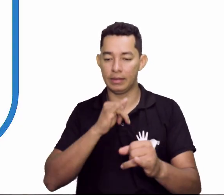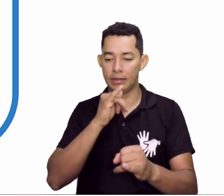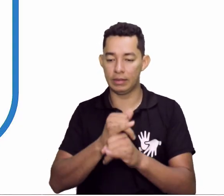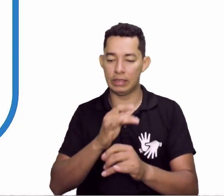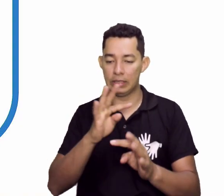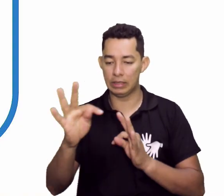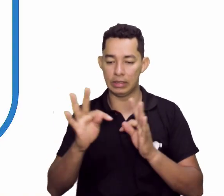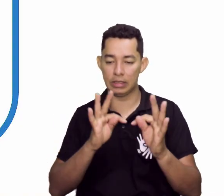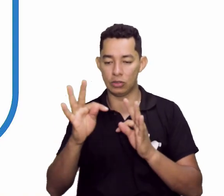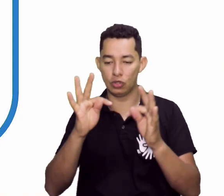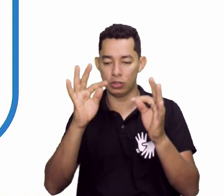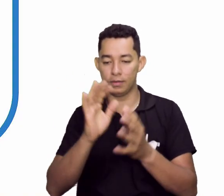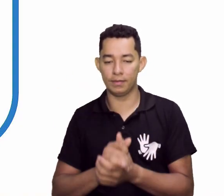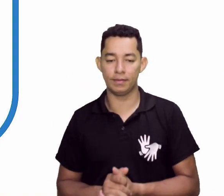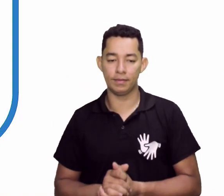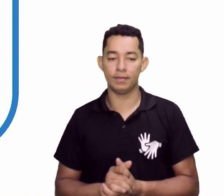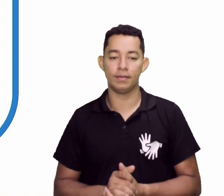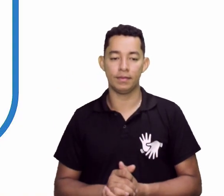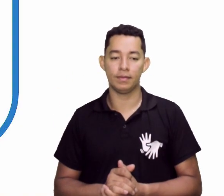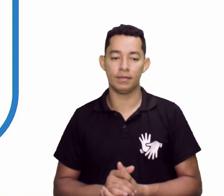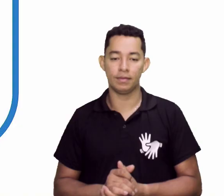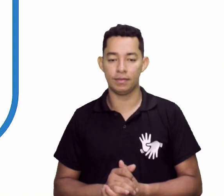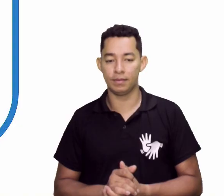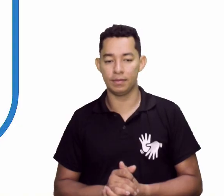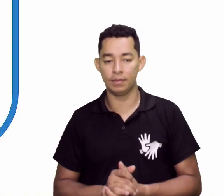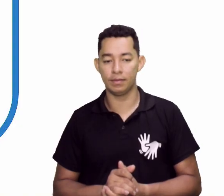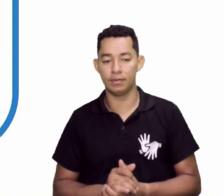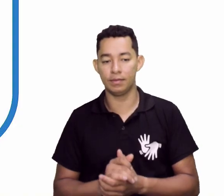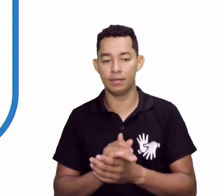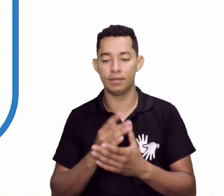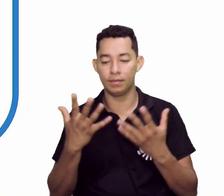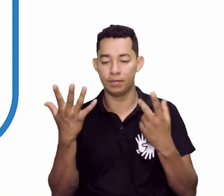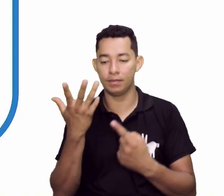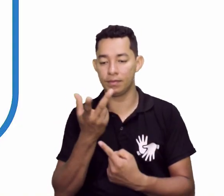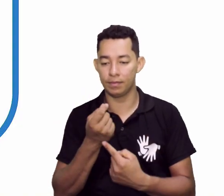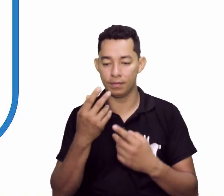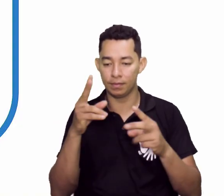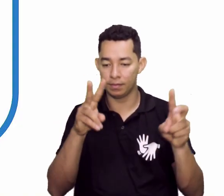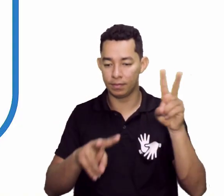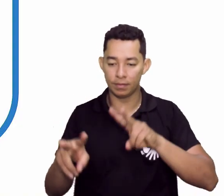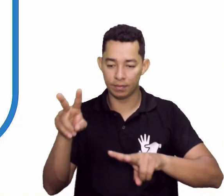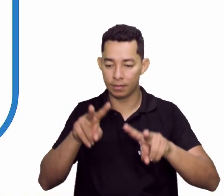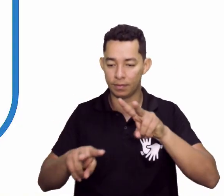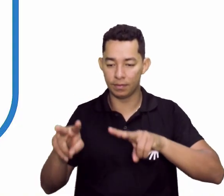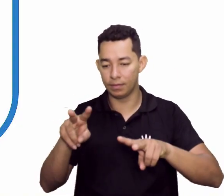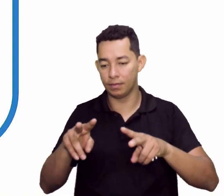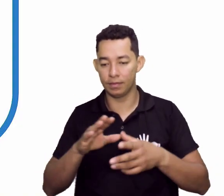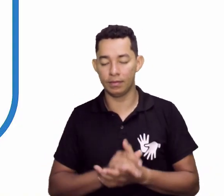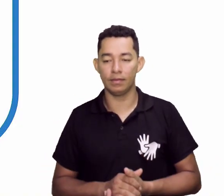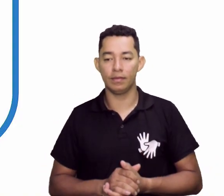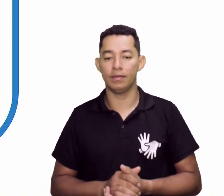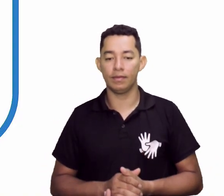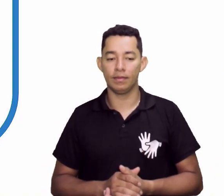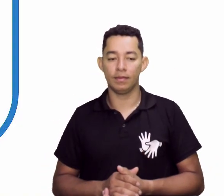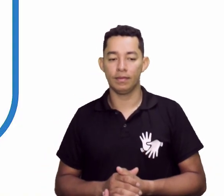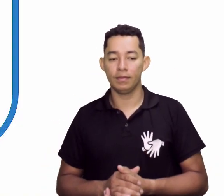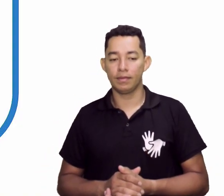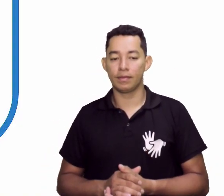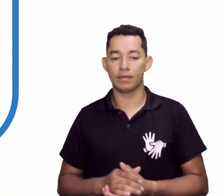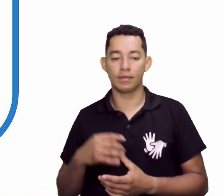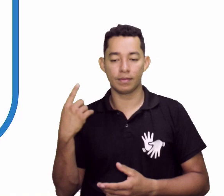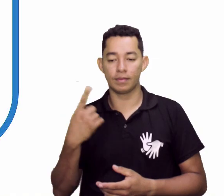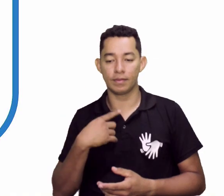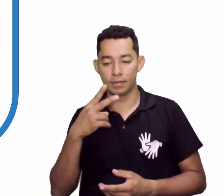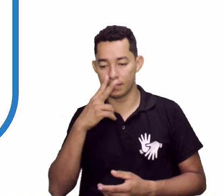tecnologia, parte 1 e parte 2. As artes visuais, né? Também, nós vamos dar uma revestida